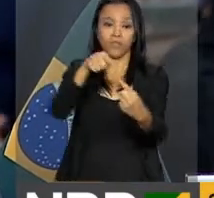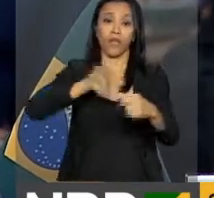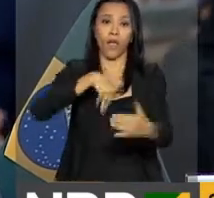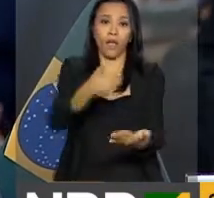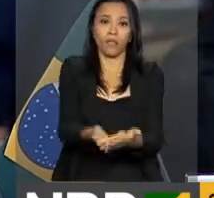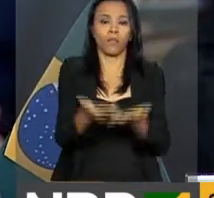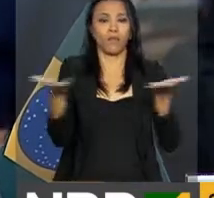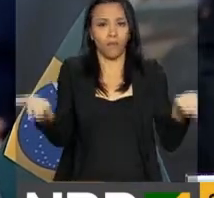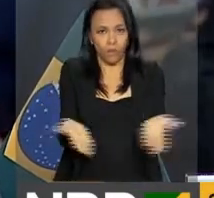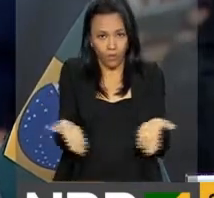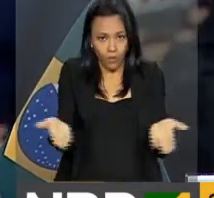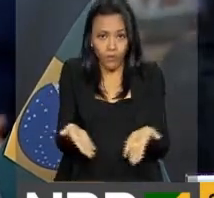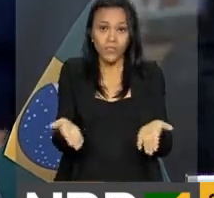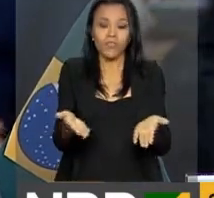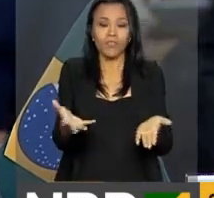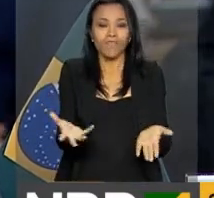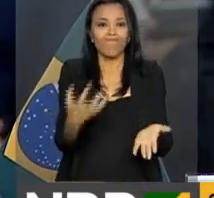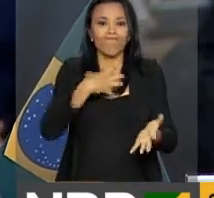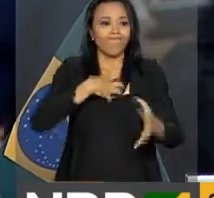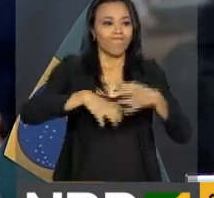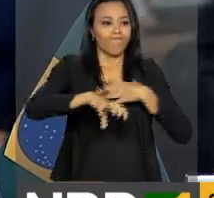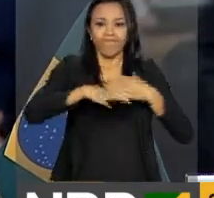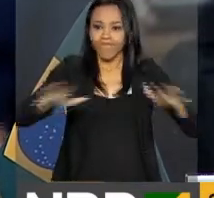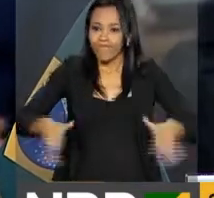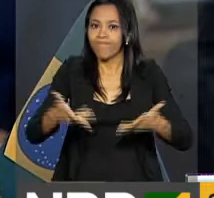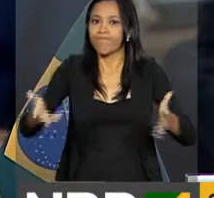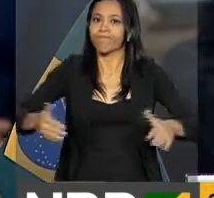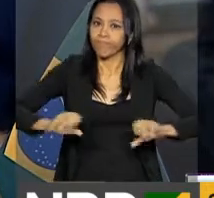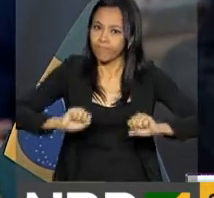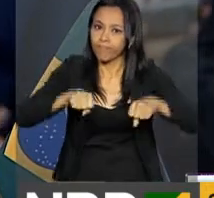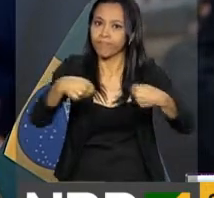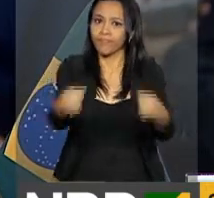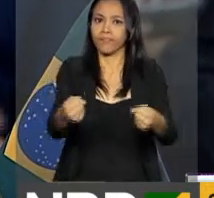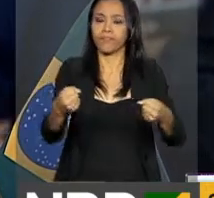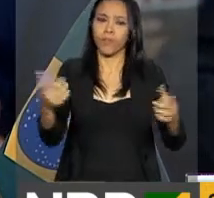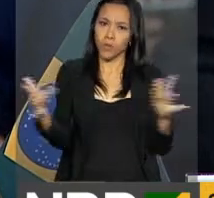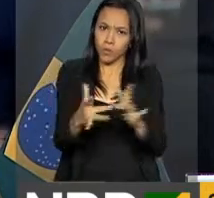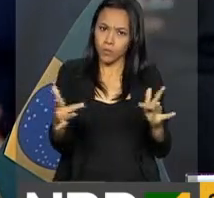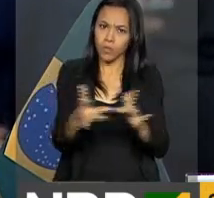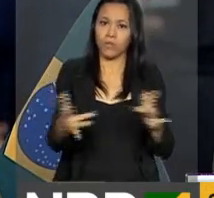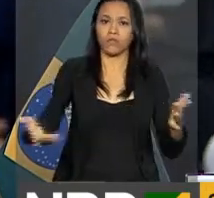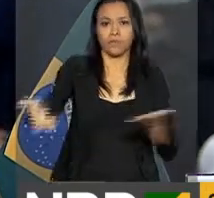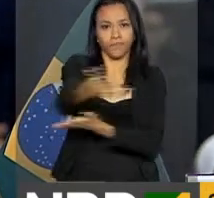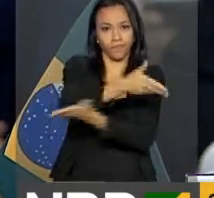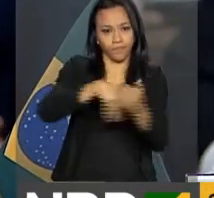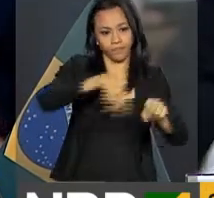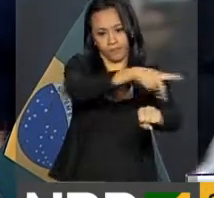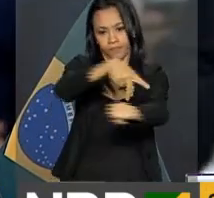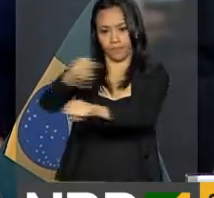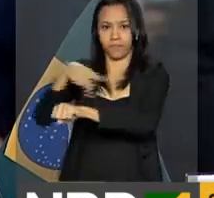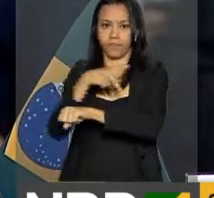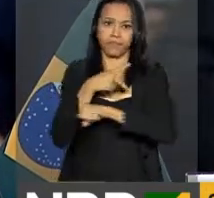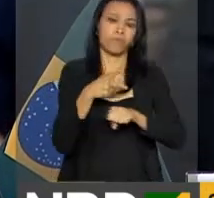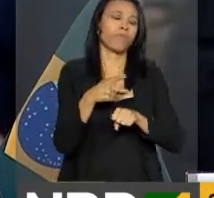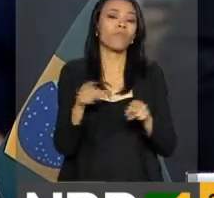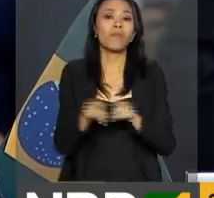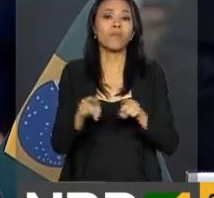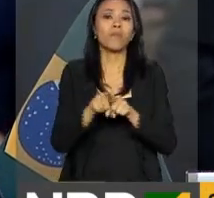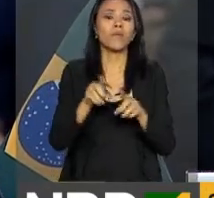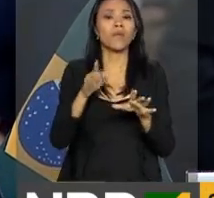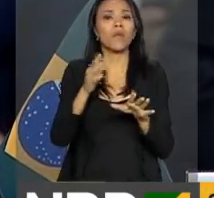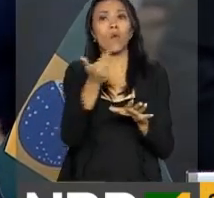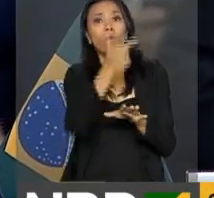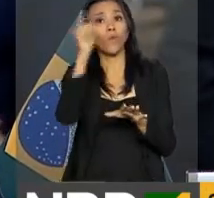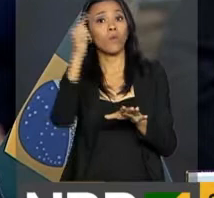hoje nos animam, nas relações que mantemos entre nós e nas relações com parceiros de